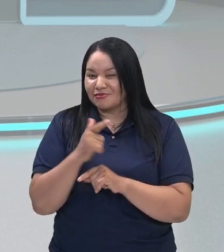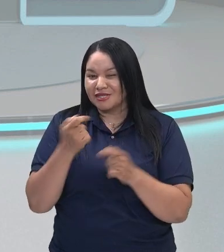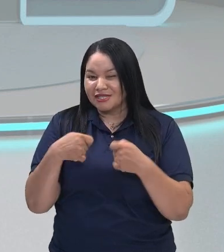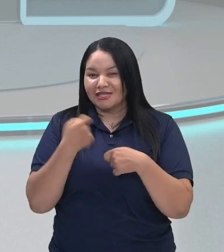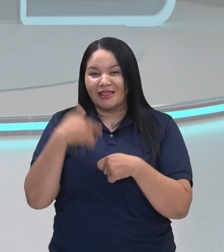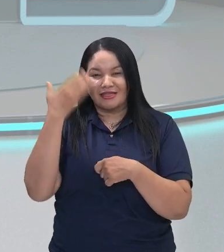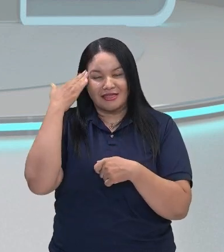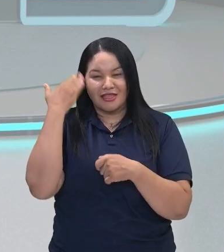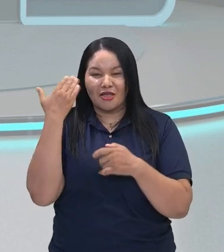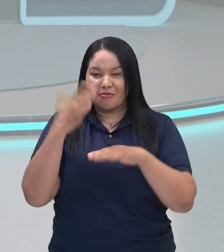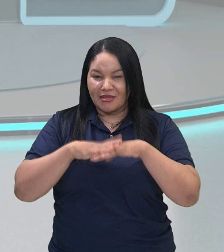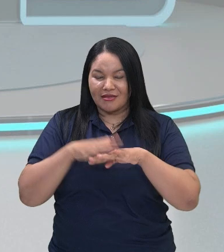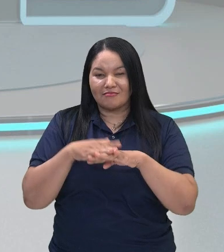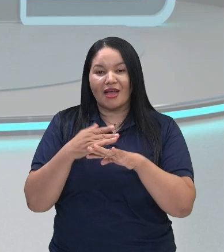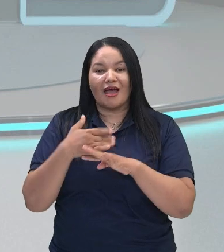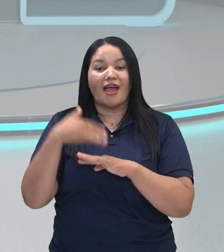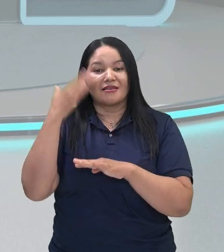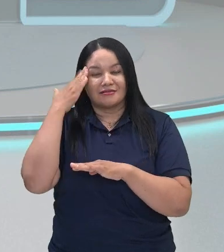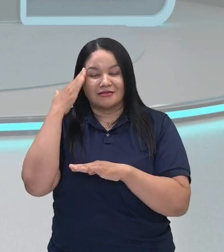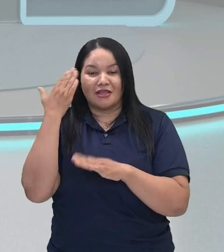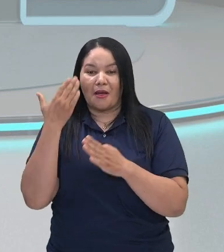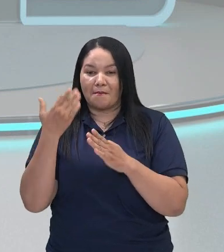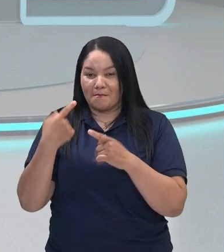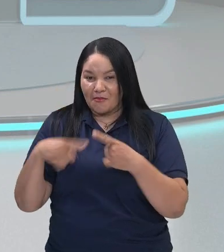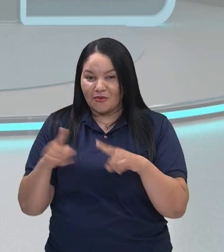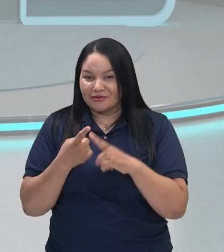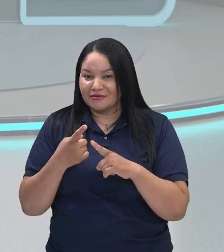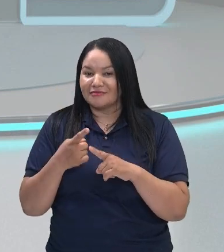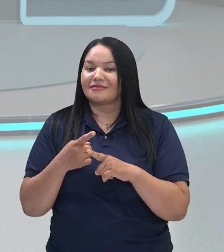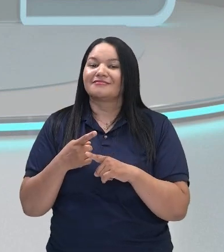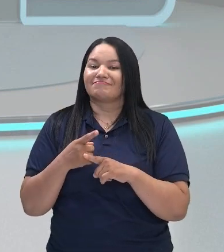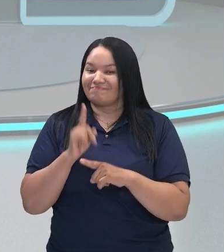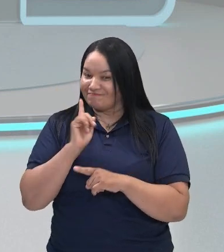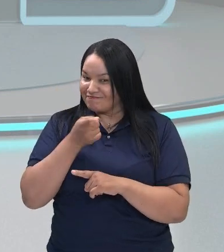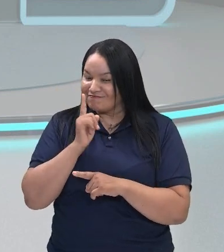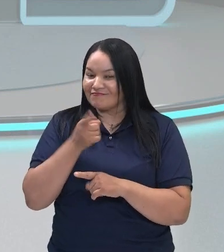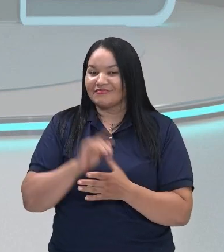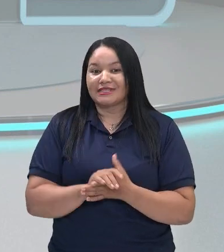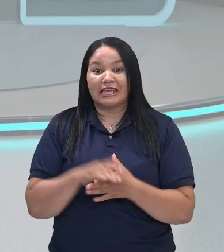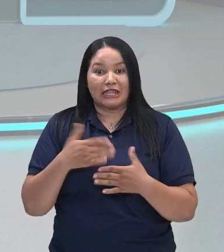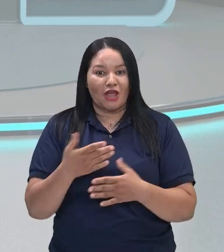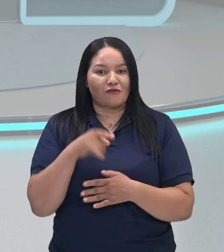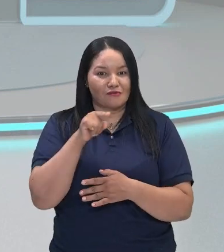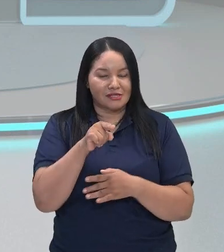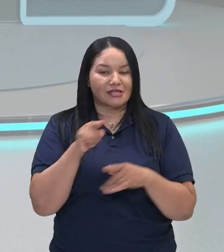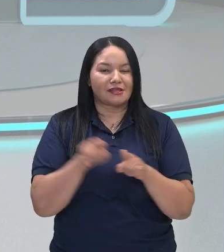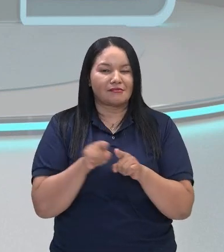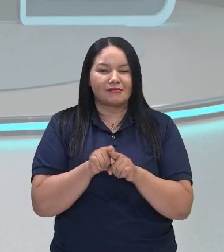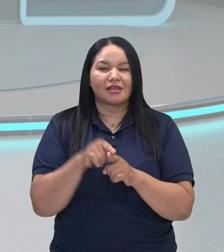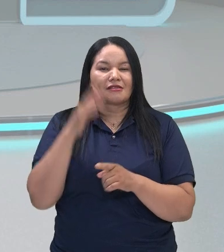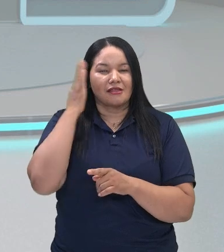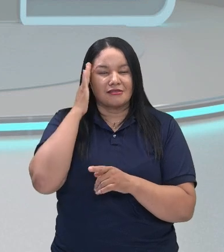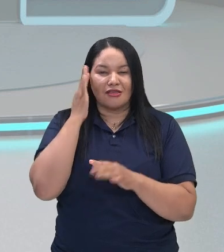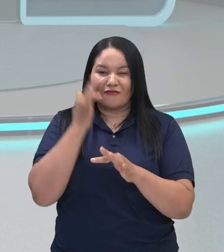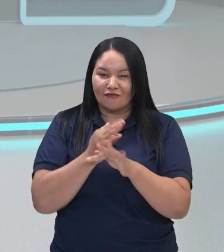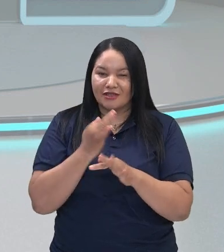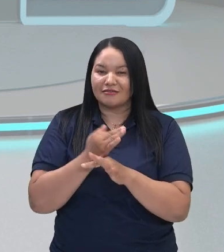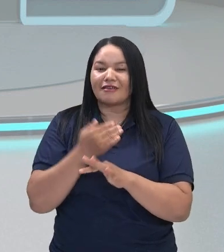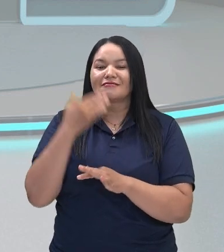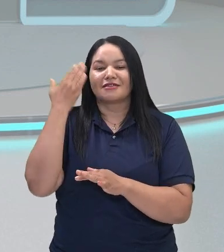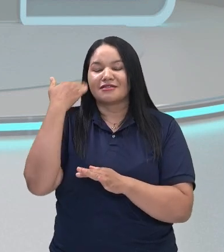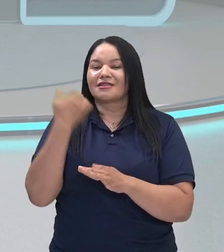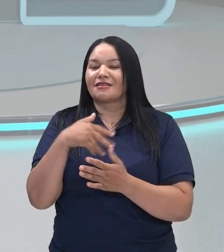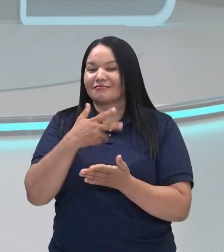entender melhor a música. Assim como você também não deve imaginar que você, entendendo bem física, você também vai ser bom